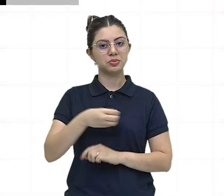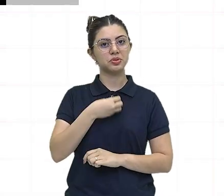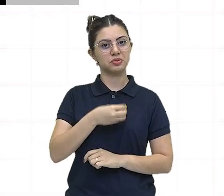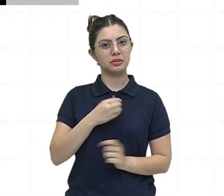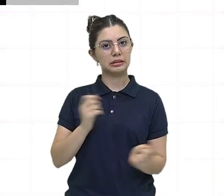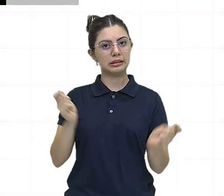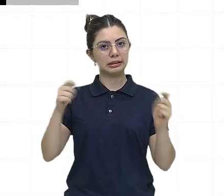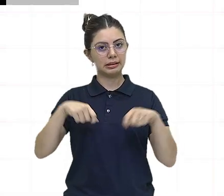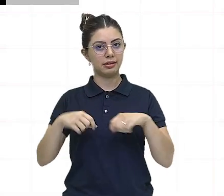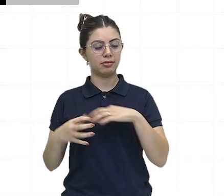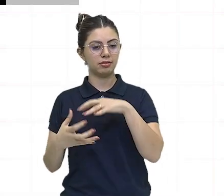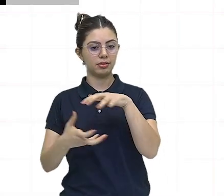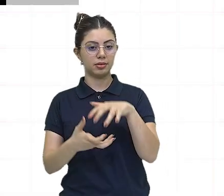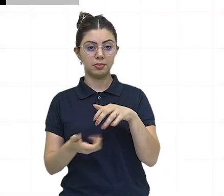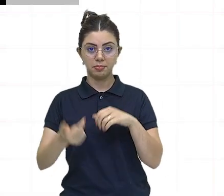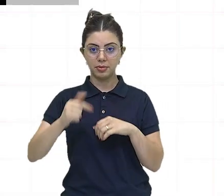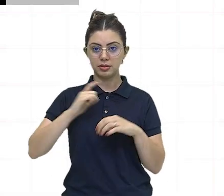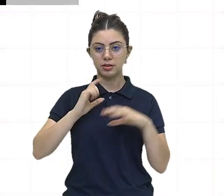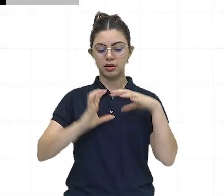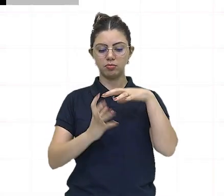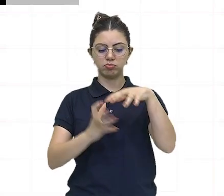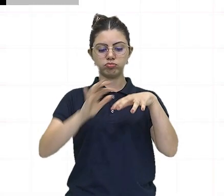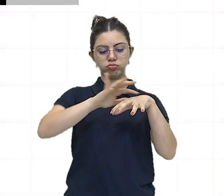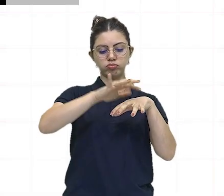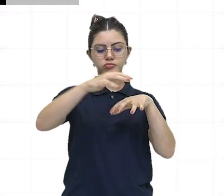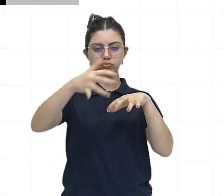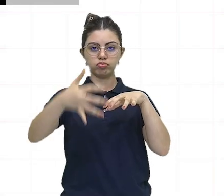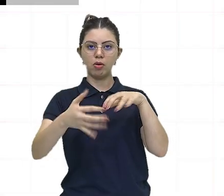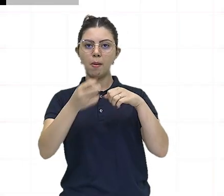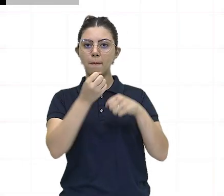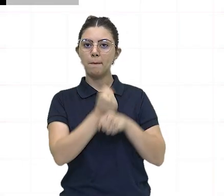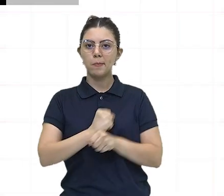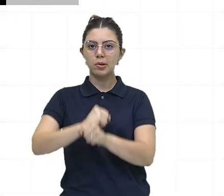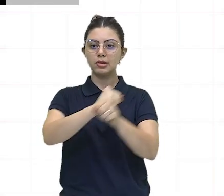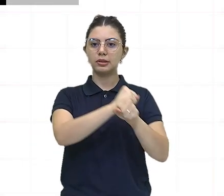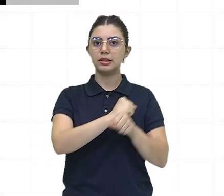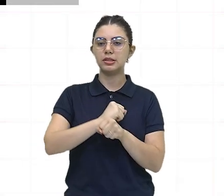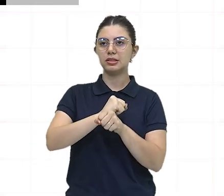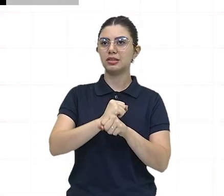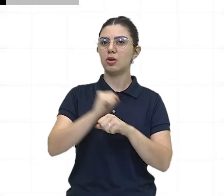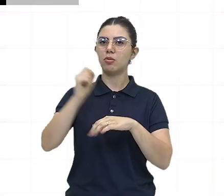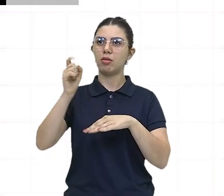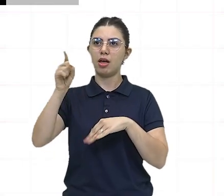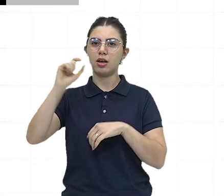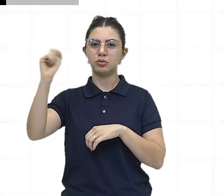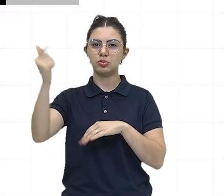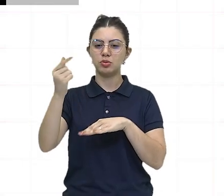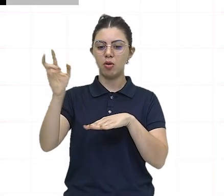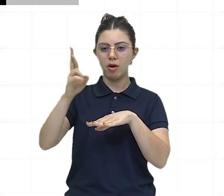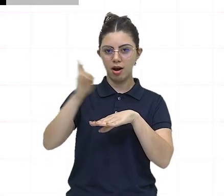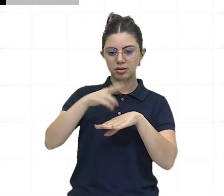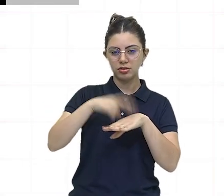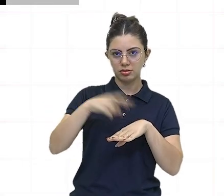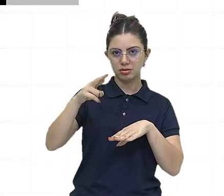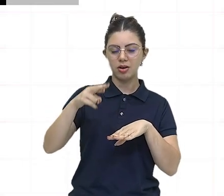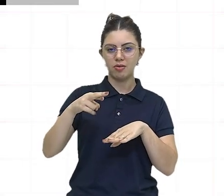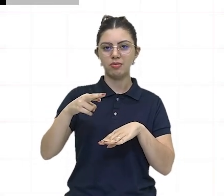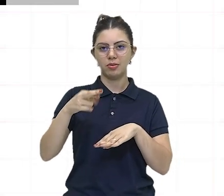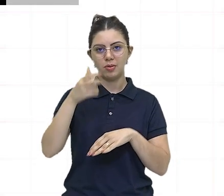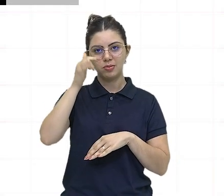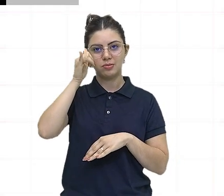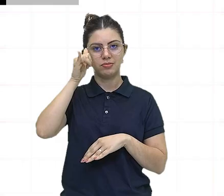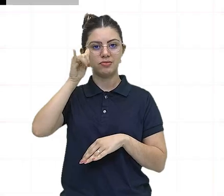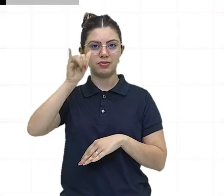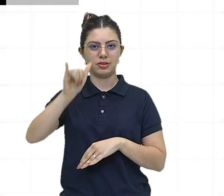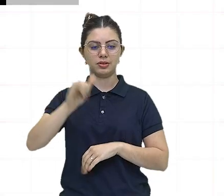Tem ainda um campo magnético que protege, né, a Terra de partículas solares e radiação cósmica. Vamos